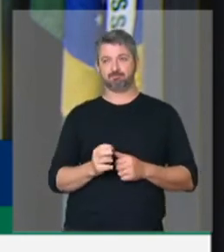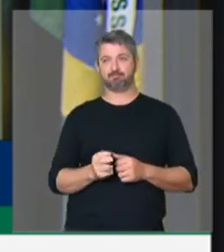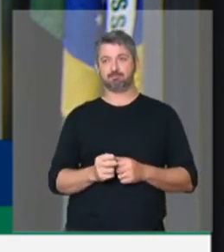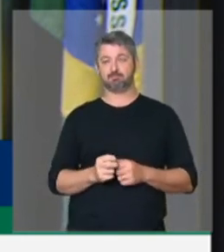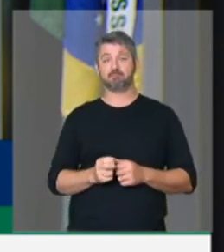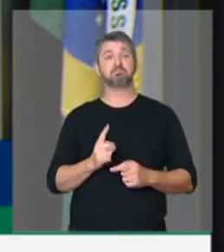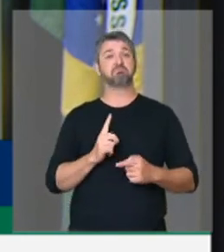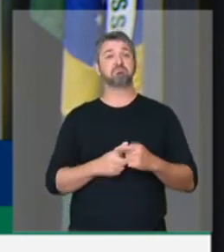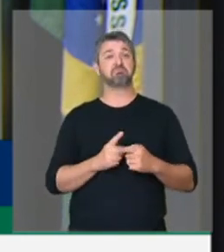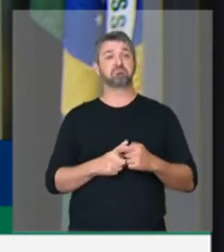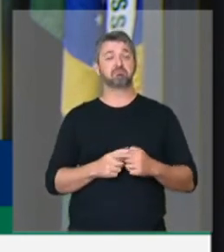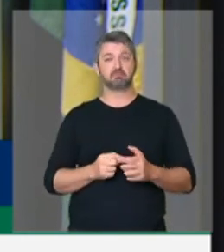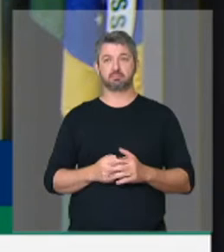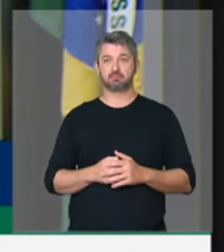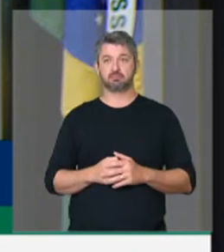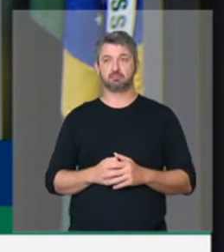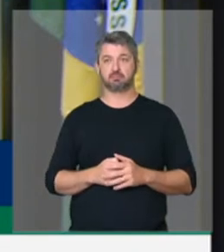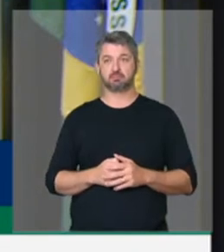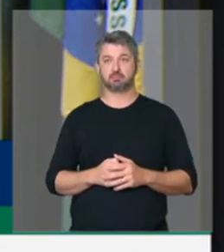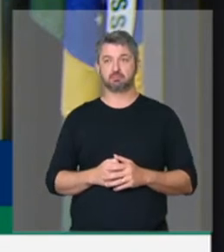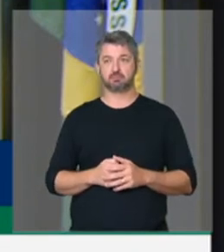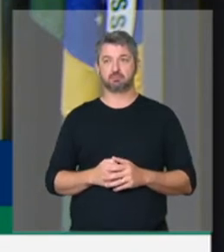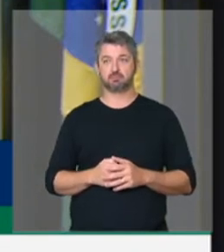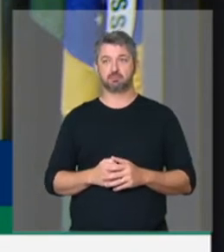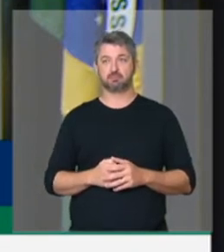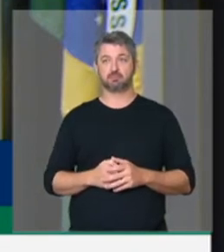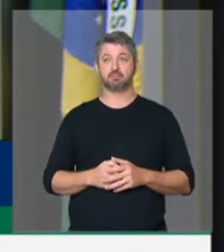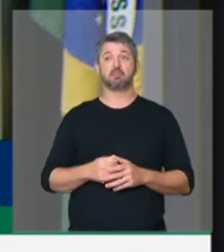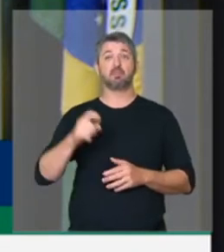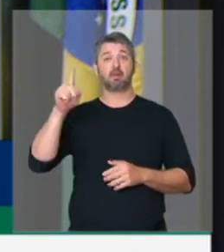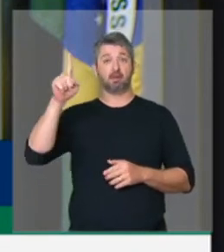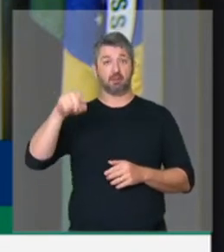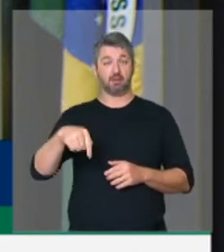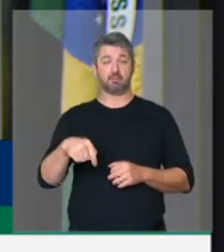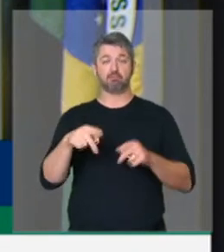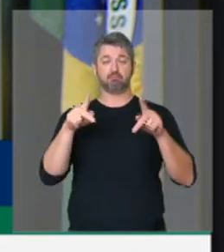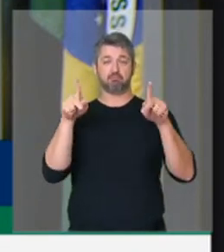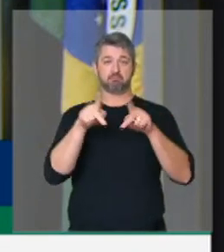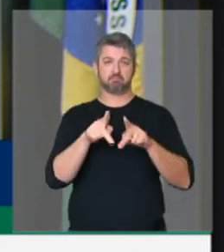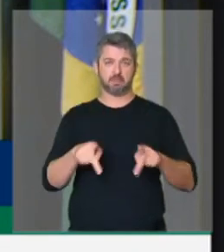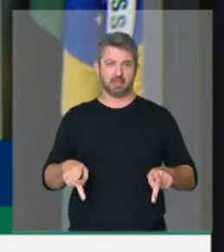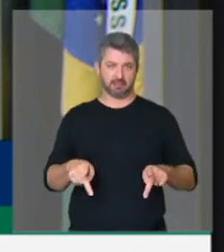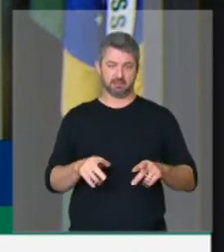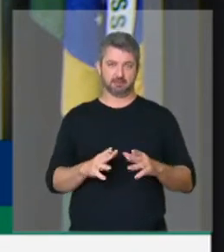Por quê? Porque, primeiro, é uma manifestação pacífica,